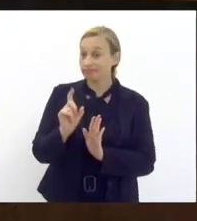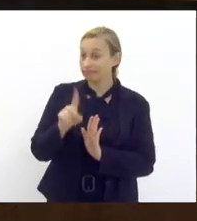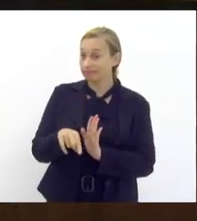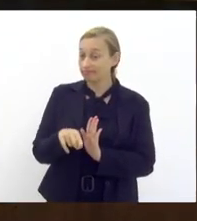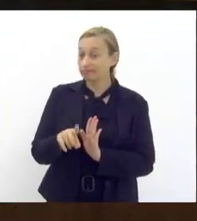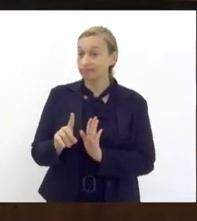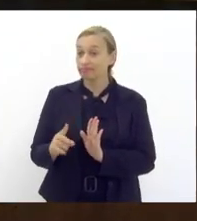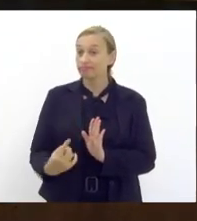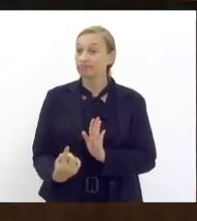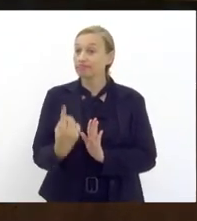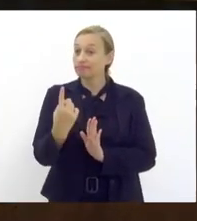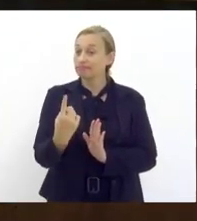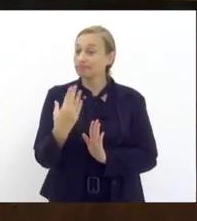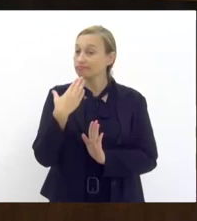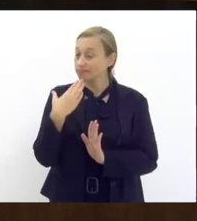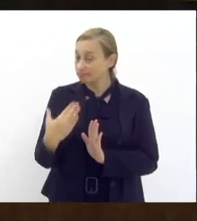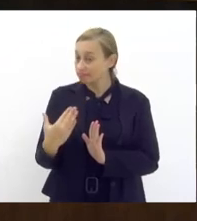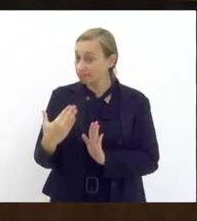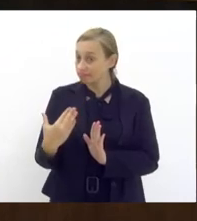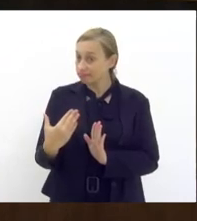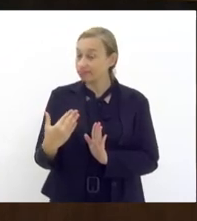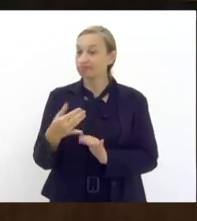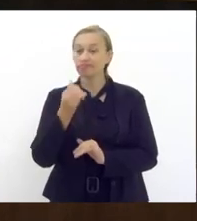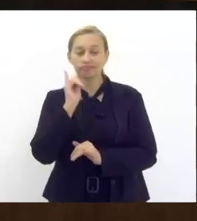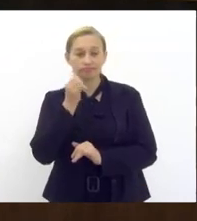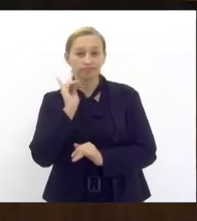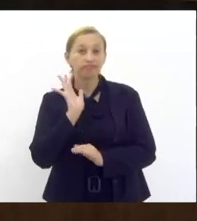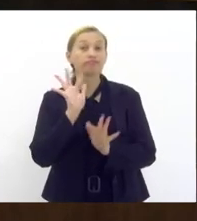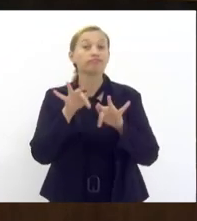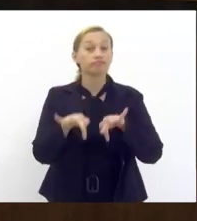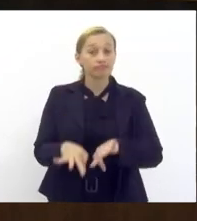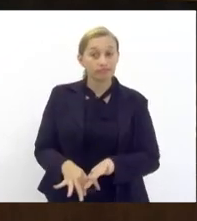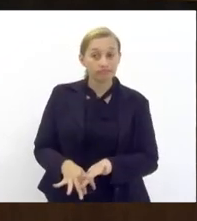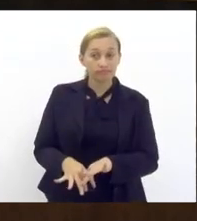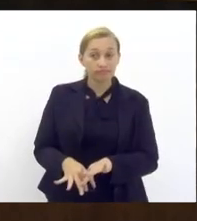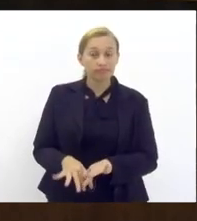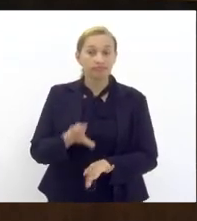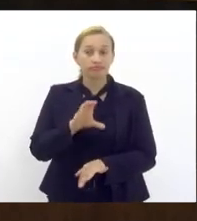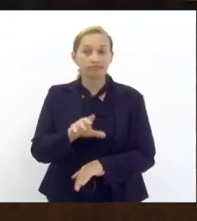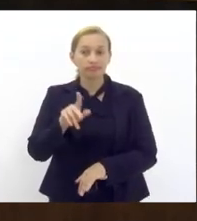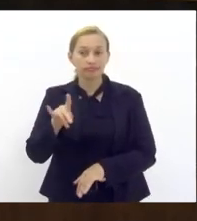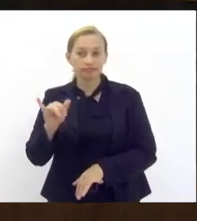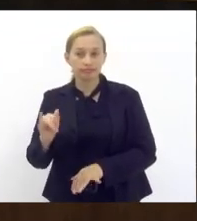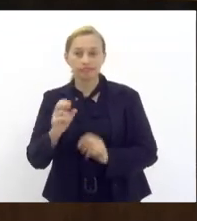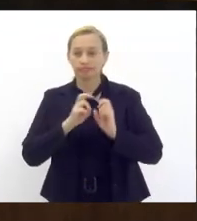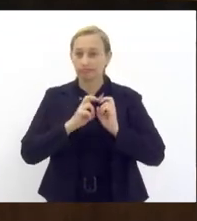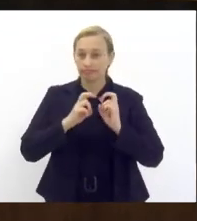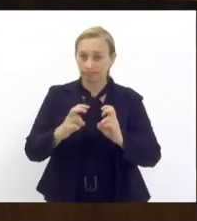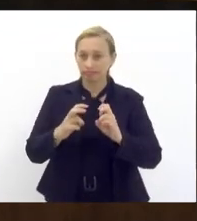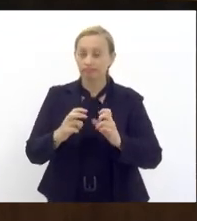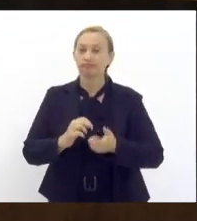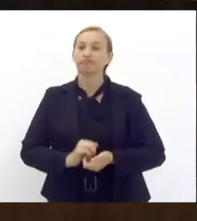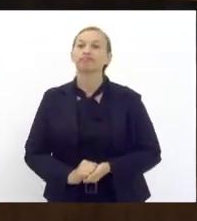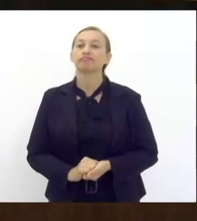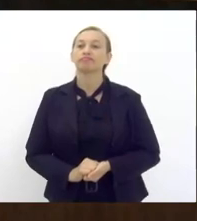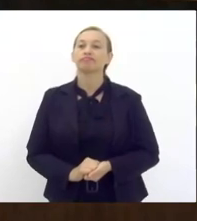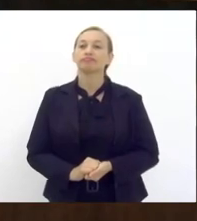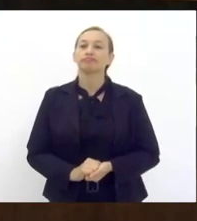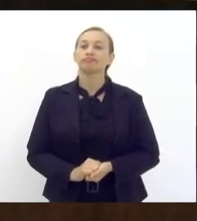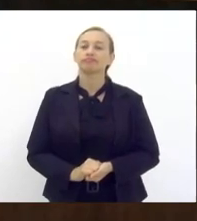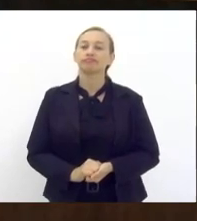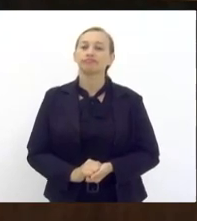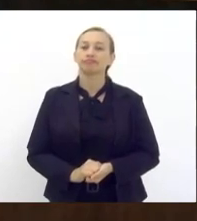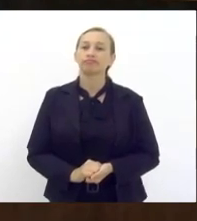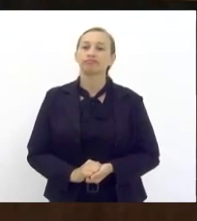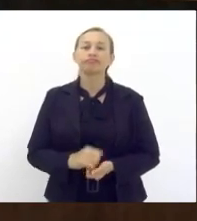uma das recomendações feitas no relatório final da CPI dos trens, e dizer que